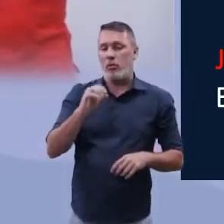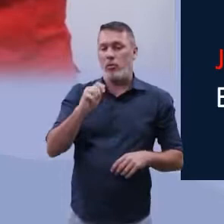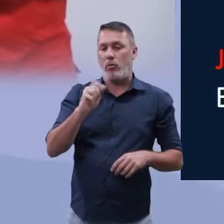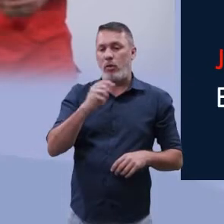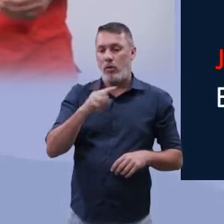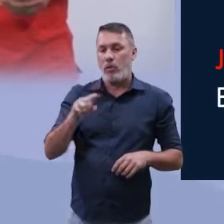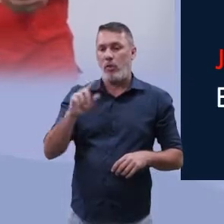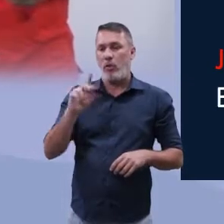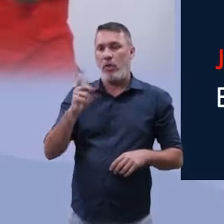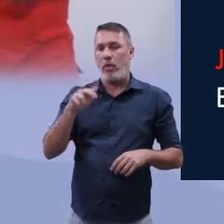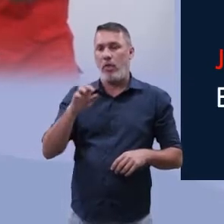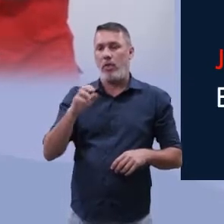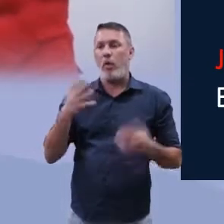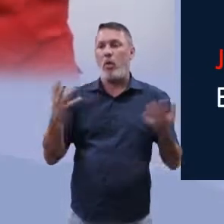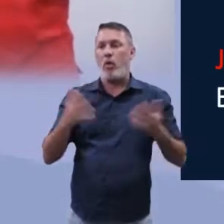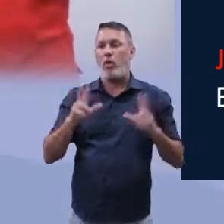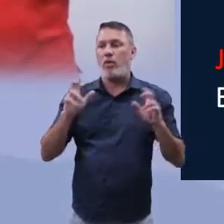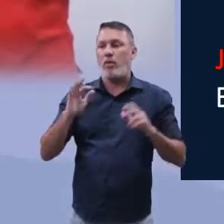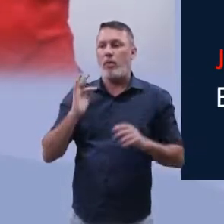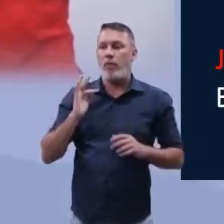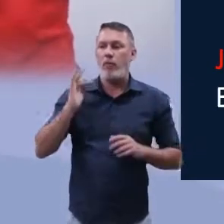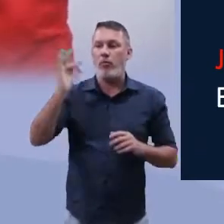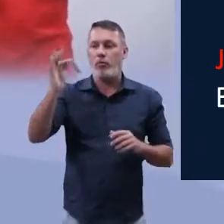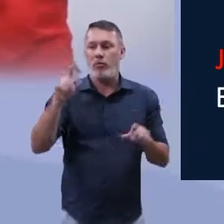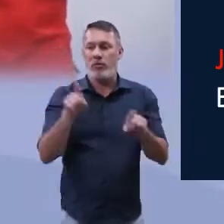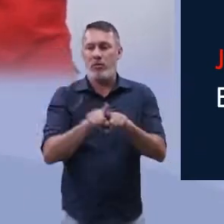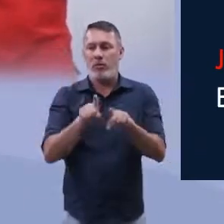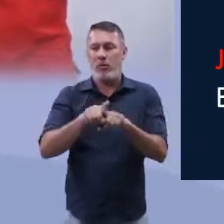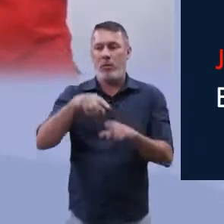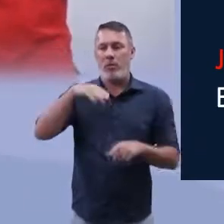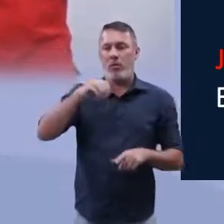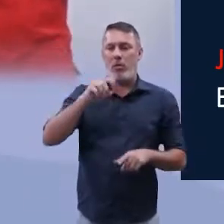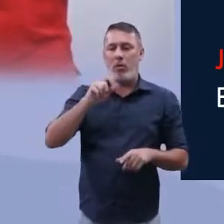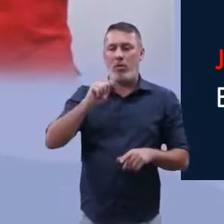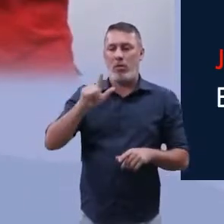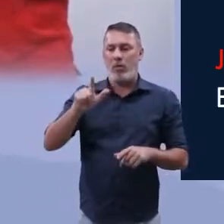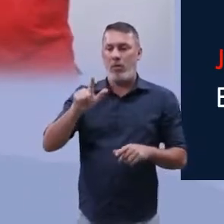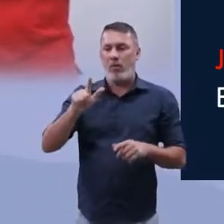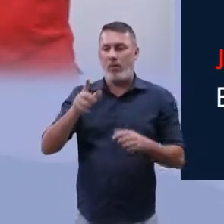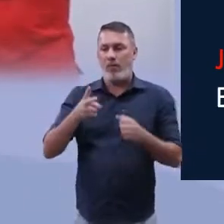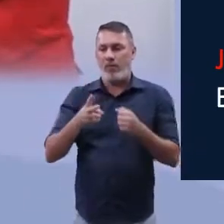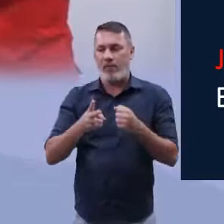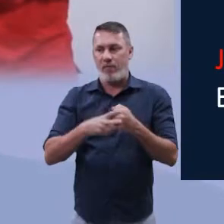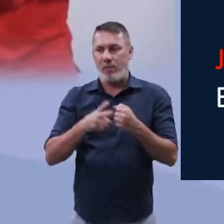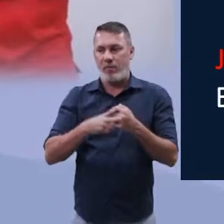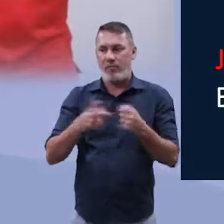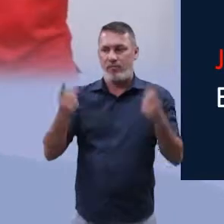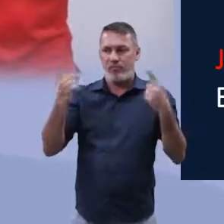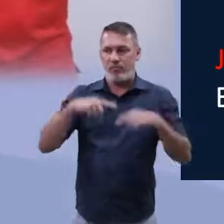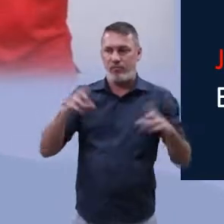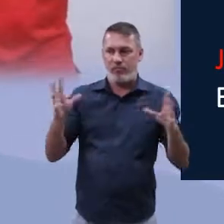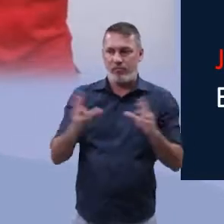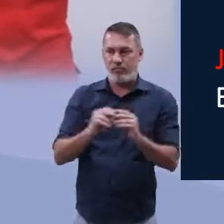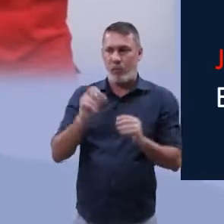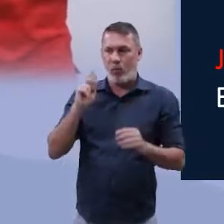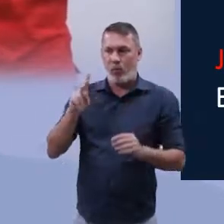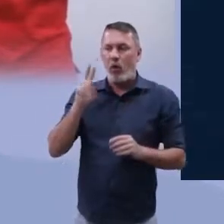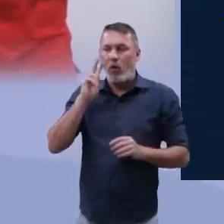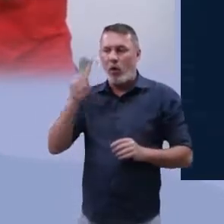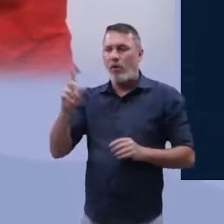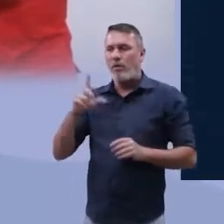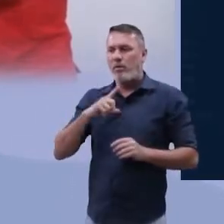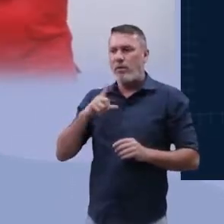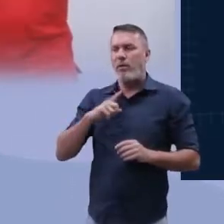English Teacher, e vamos falar hoje de futuro e verbos modais. Beleza? Então, future tenses and modal